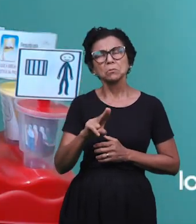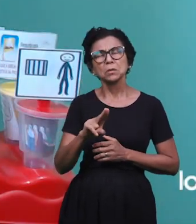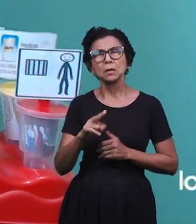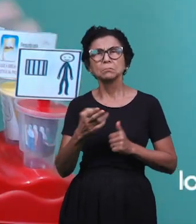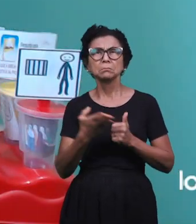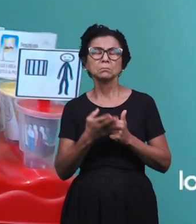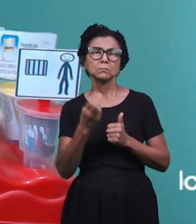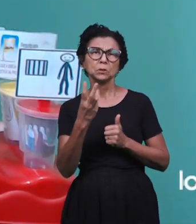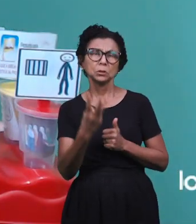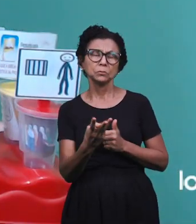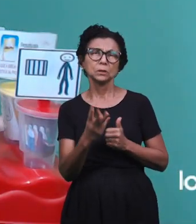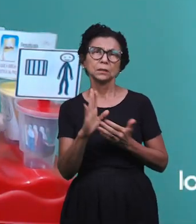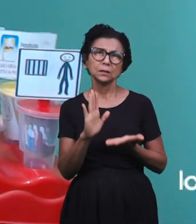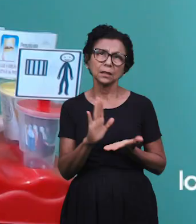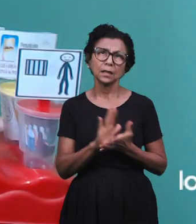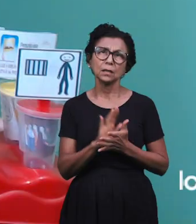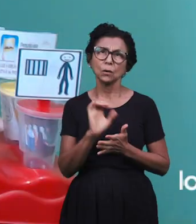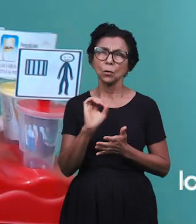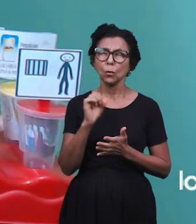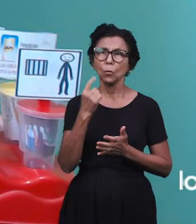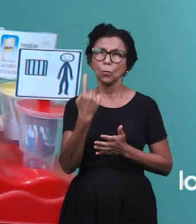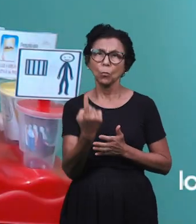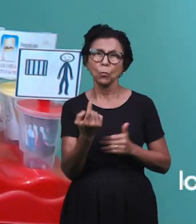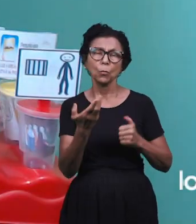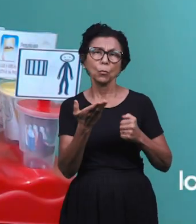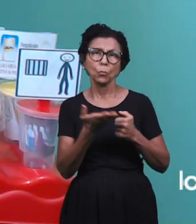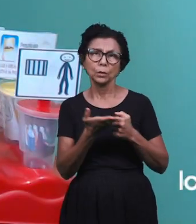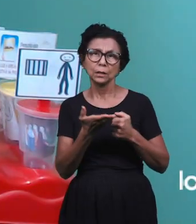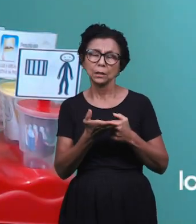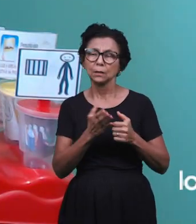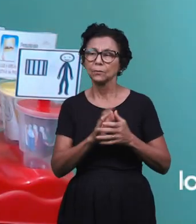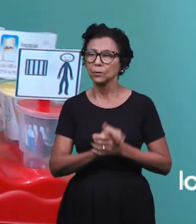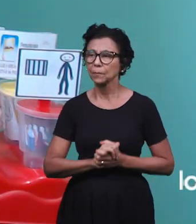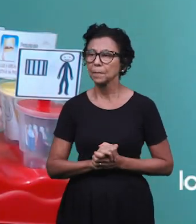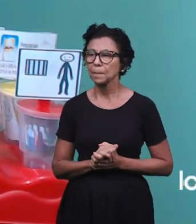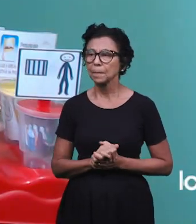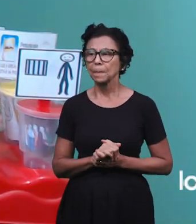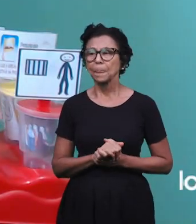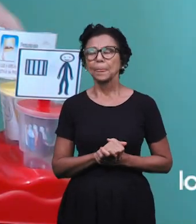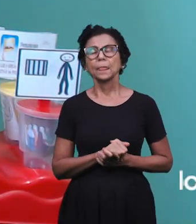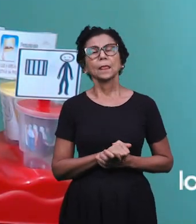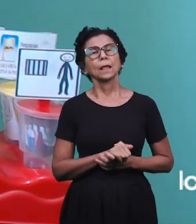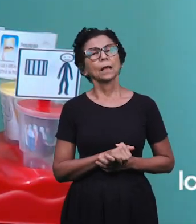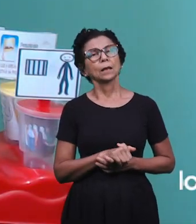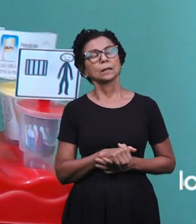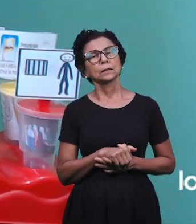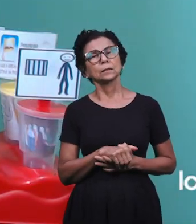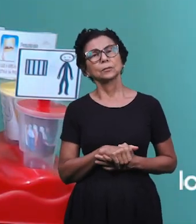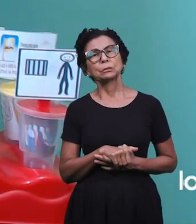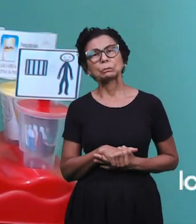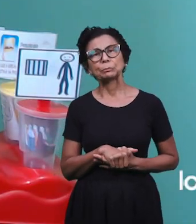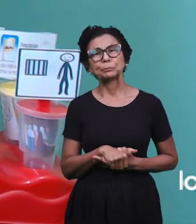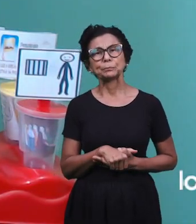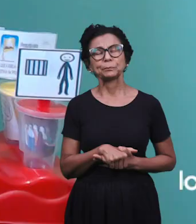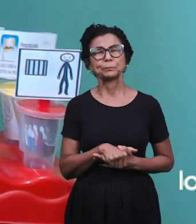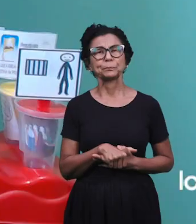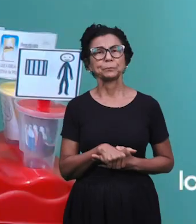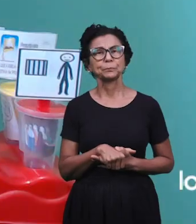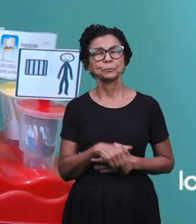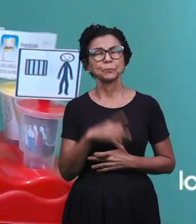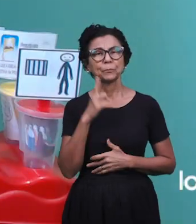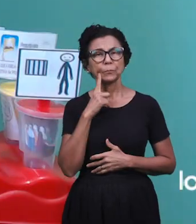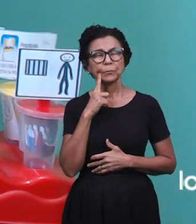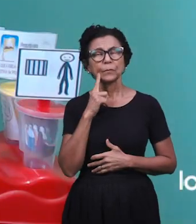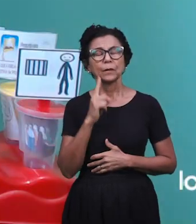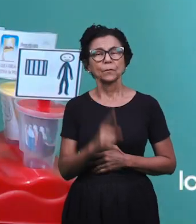depende inclusive da aula mais extensa, talvez eu conhecendo a criança eu saiba, então ela se beneficiará melhor